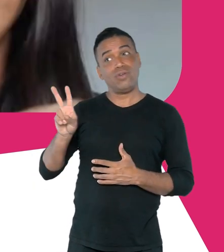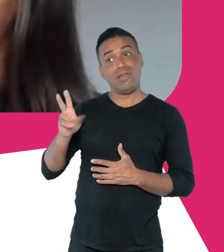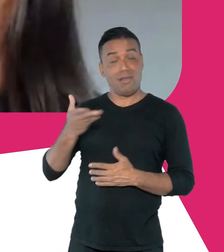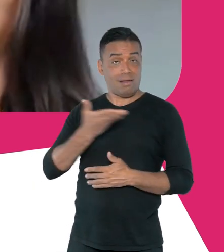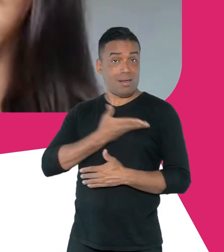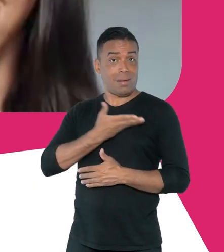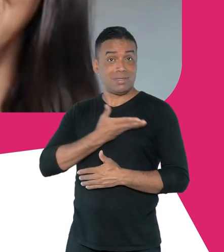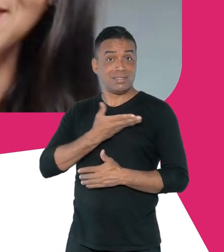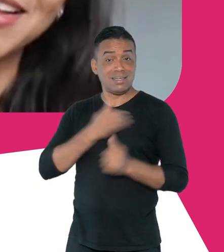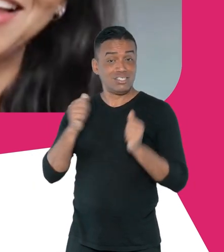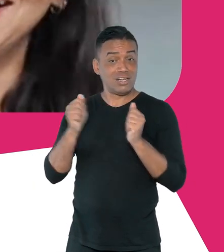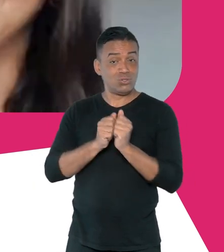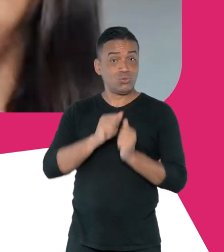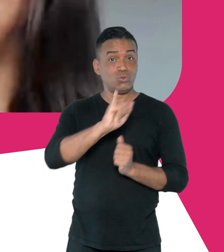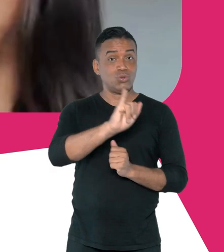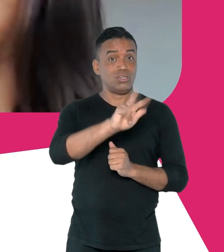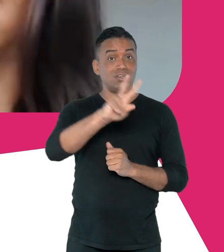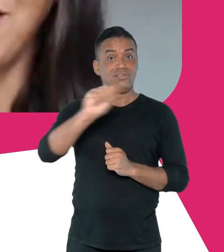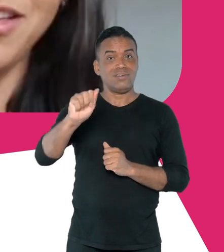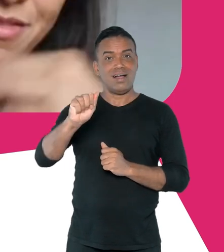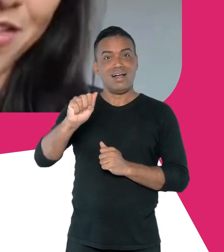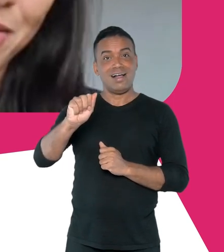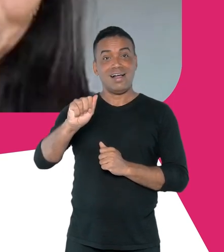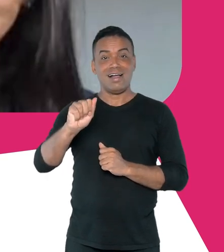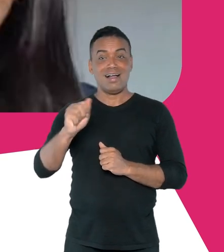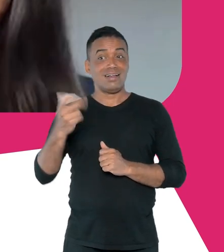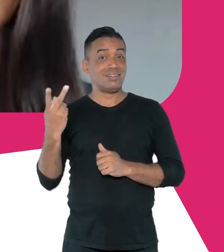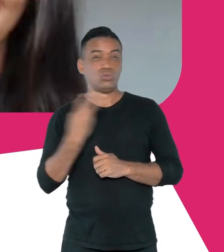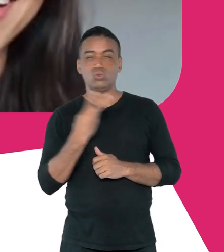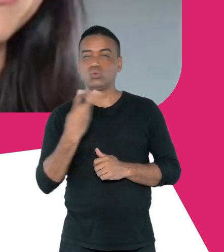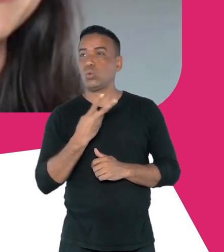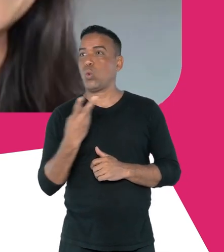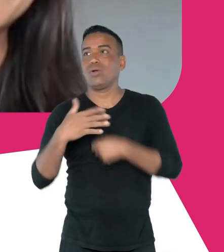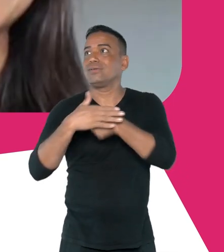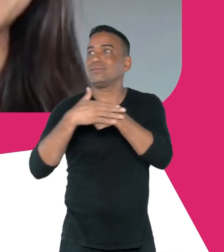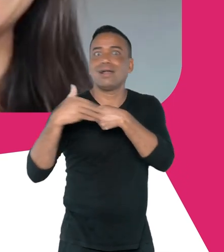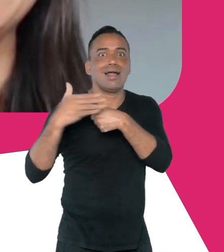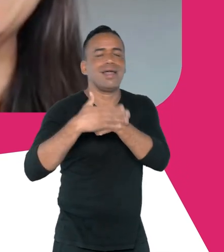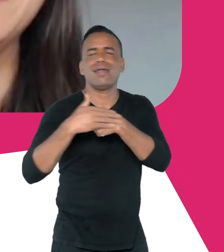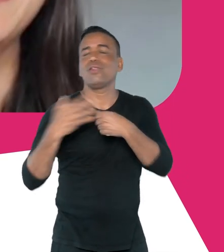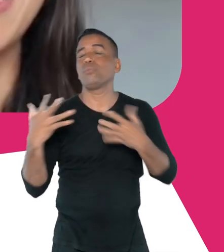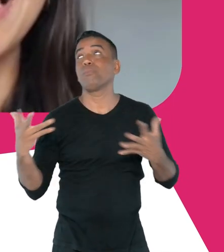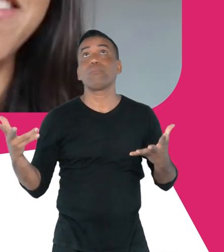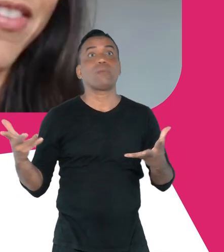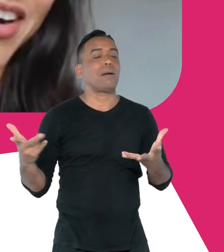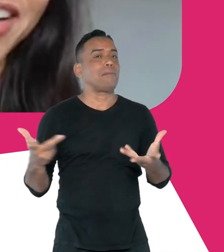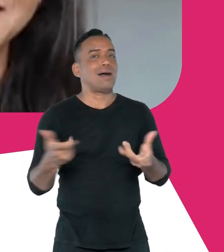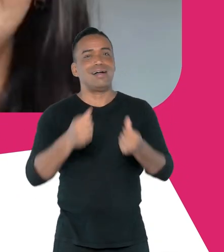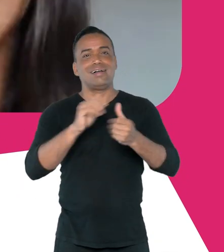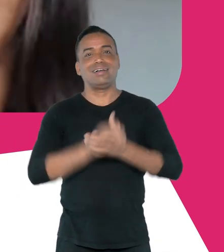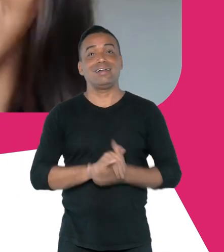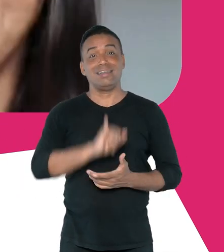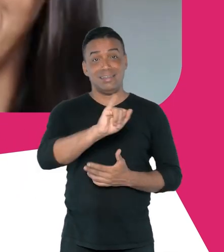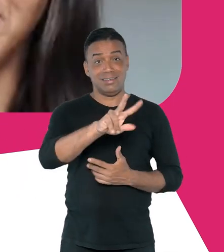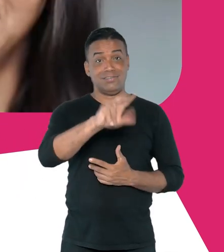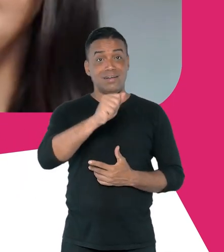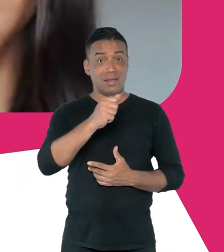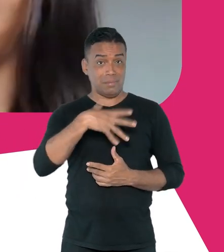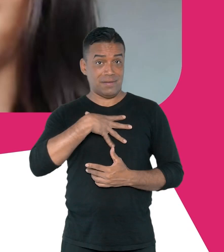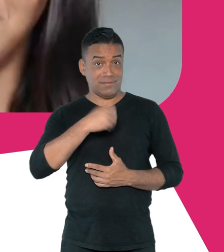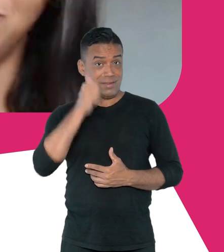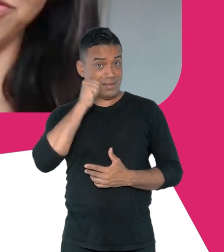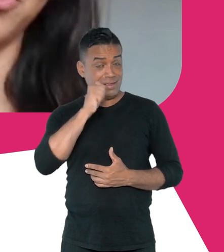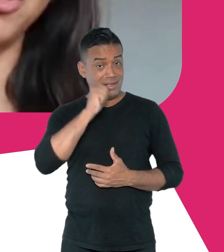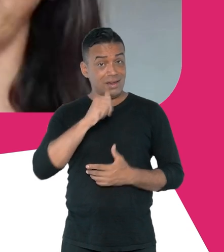amizade dela com a Iva, ela apaixonada com a Iva apaixonada com ela. E a Iva sentava para fazer